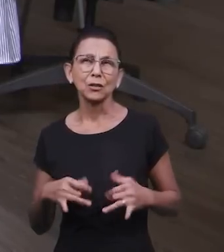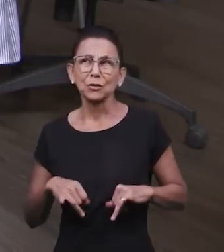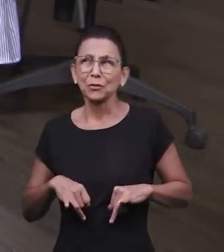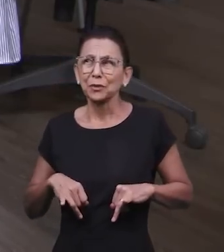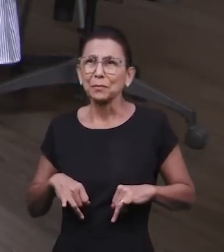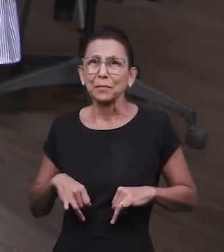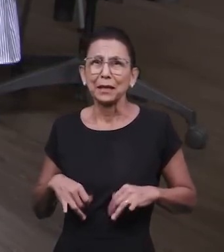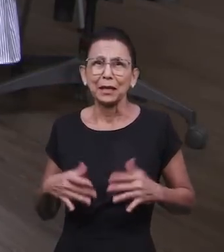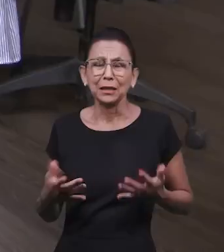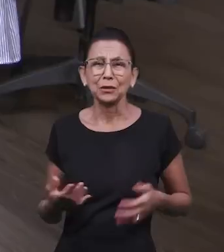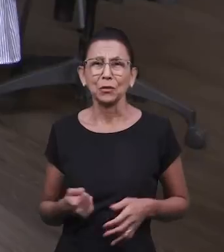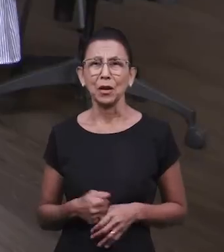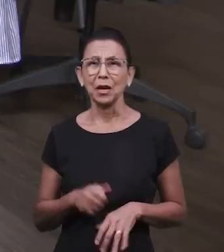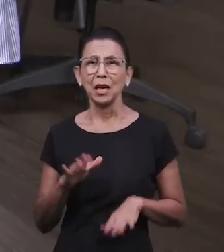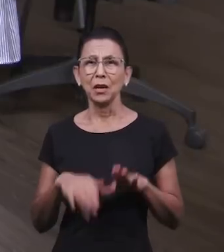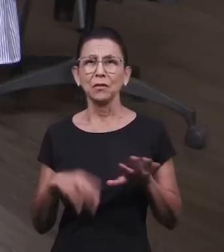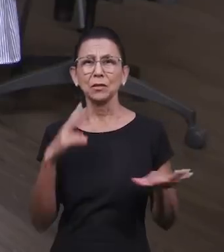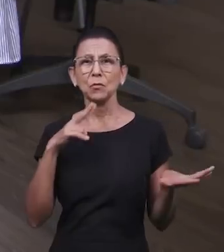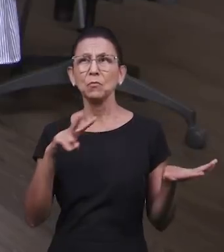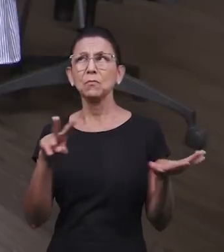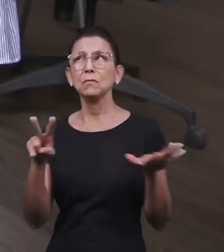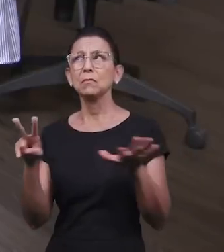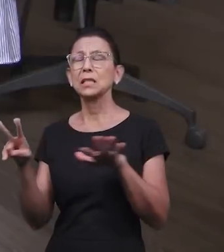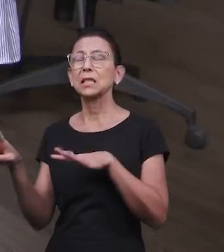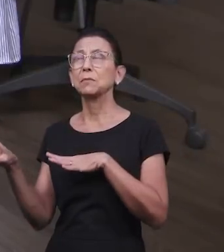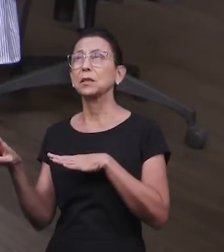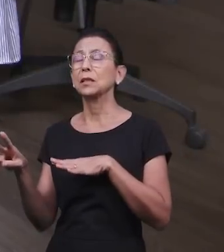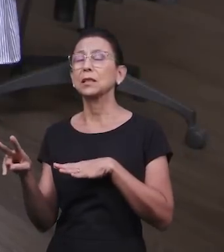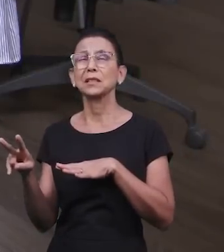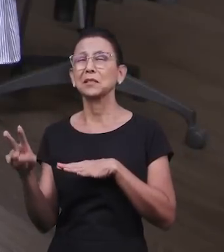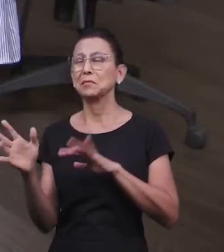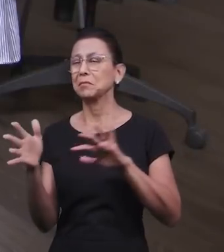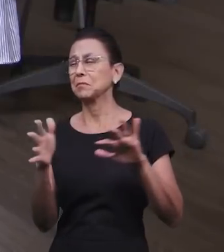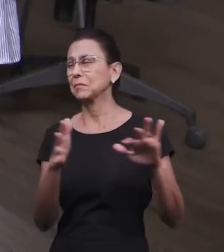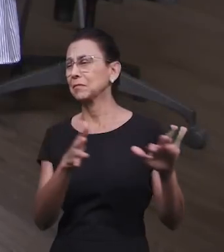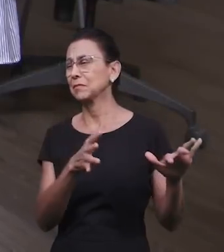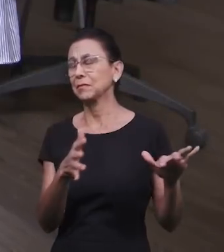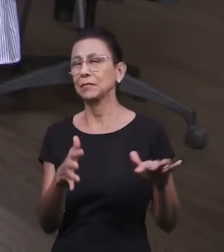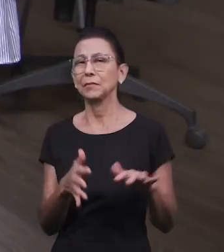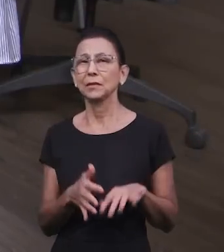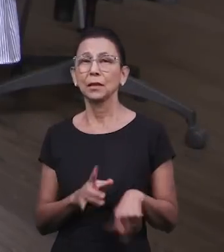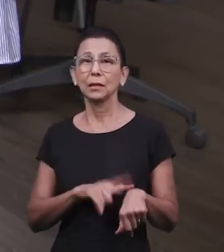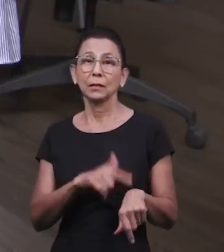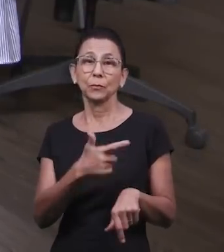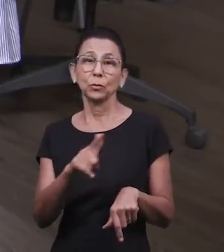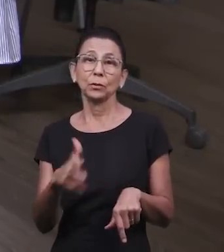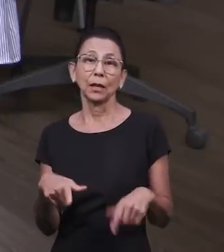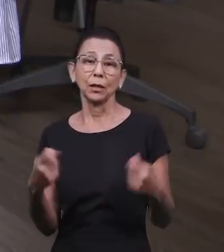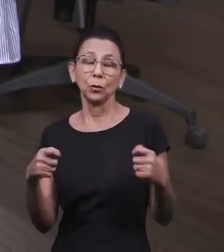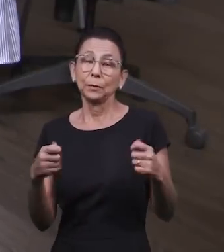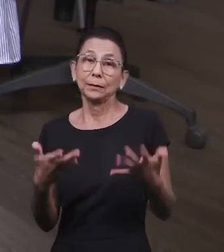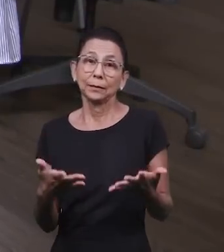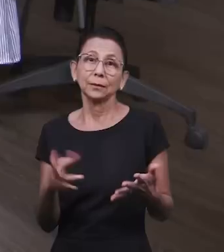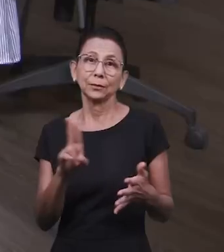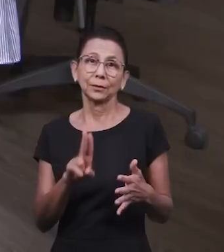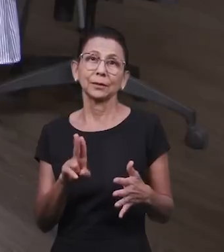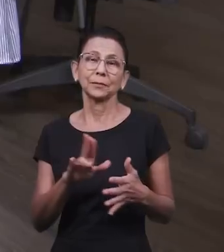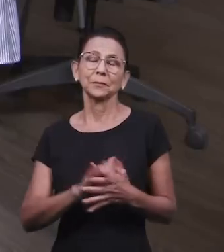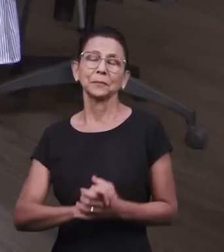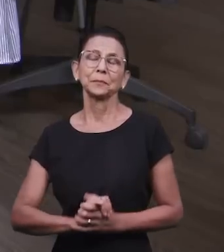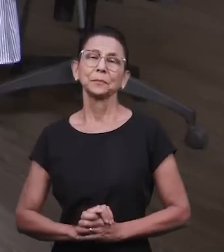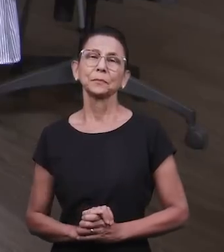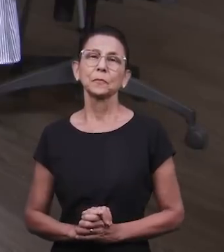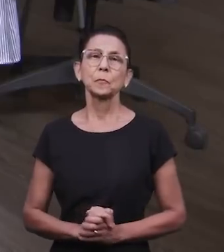vezes, passo uma semana sem entrar nas redes sociais, porque eu não tenho tempo, entendeu? Mas é uma coisa que as